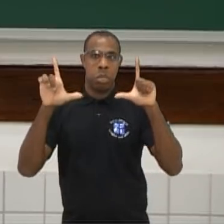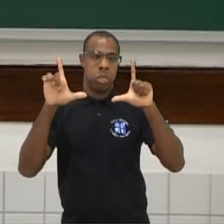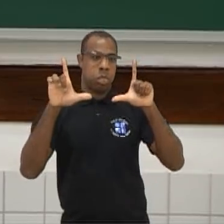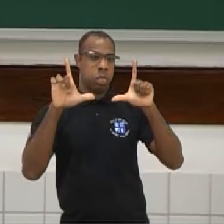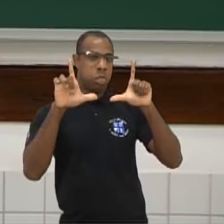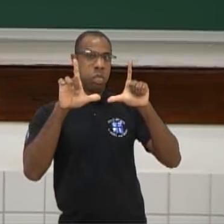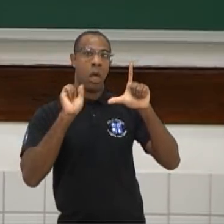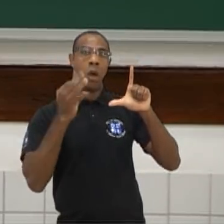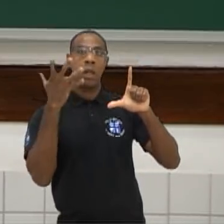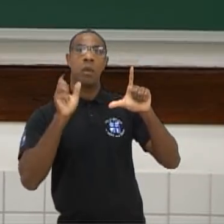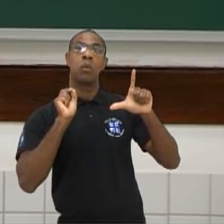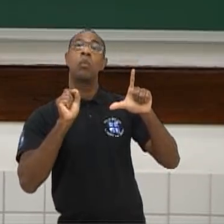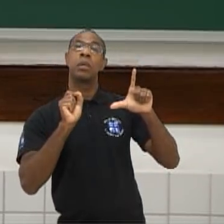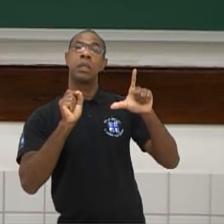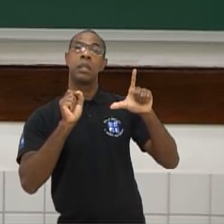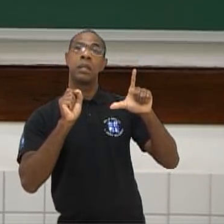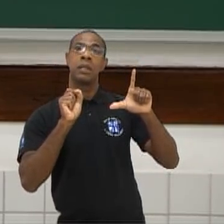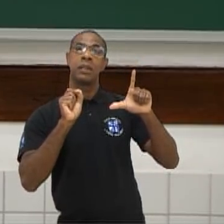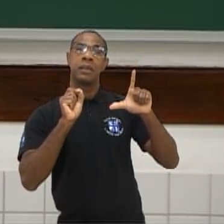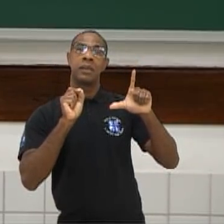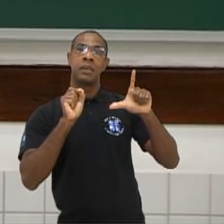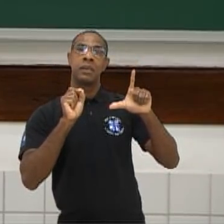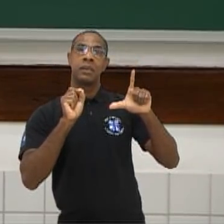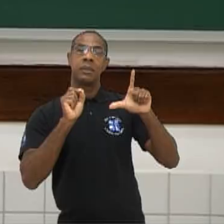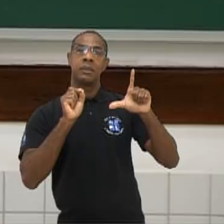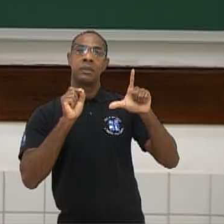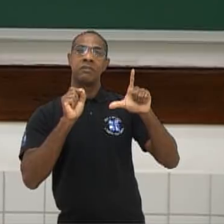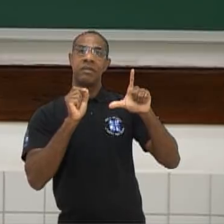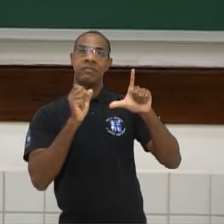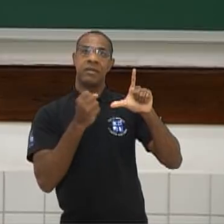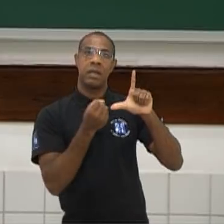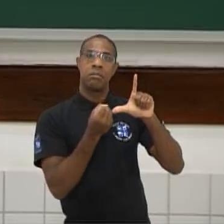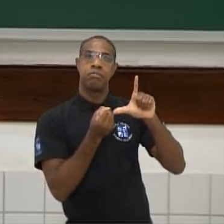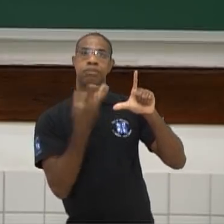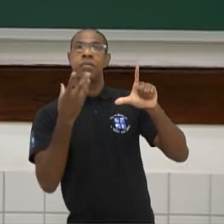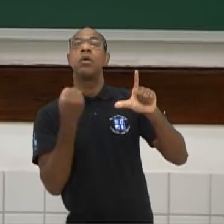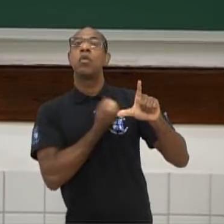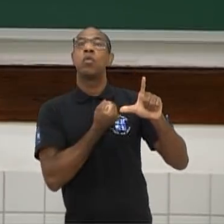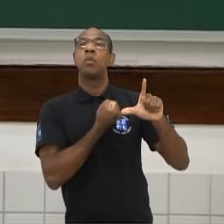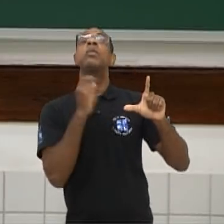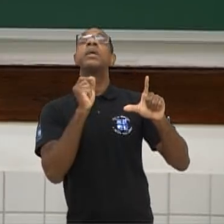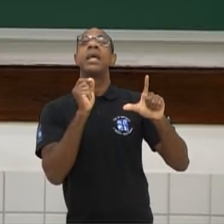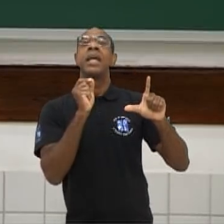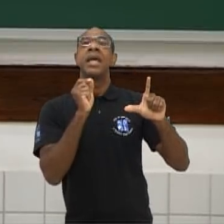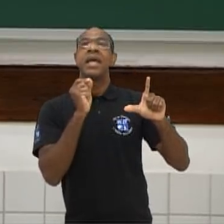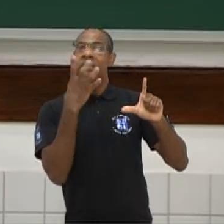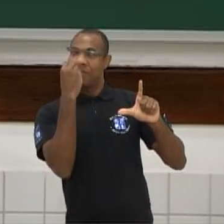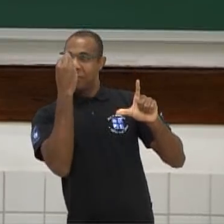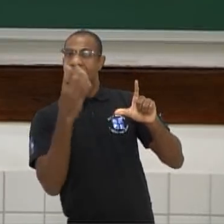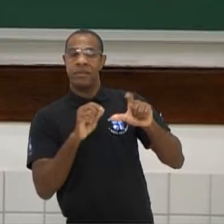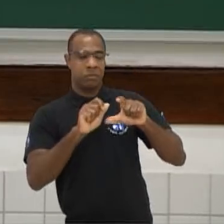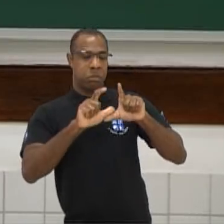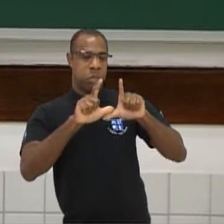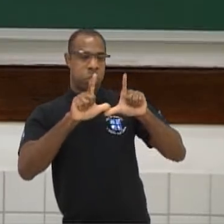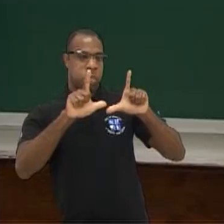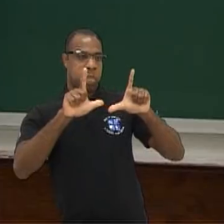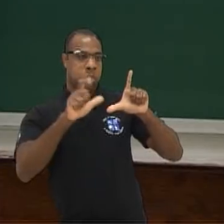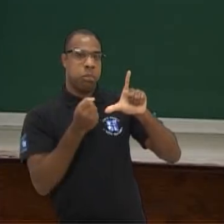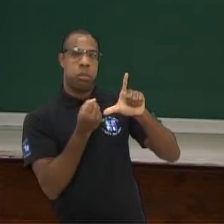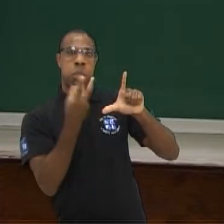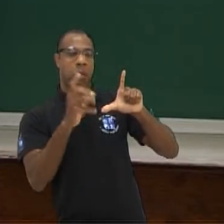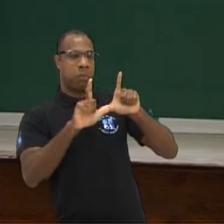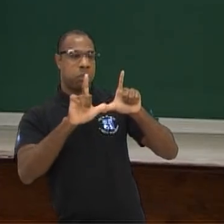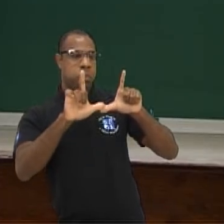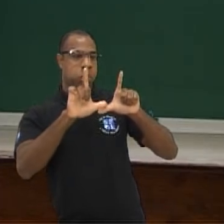estar acontecendo? Então você vai estar amplificando o número de imagens. Agora vamos pegar a situação aqui que ele fala, se o